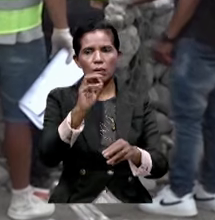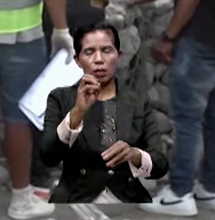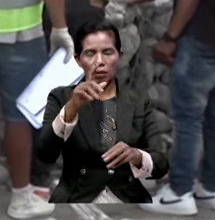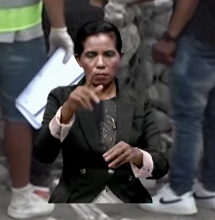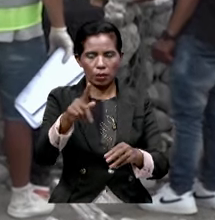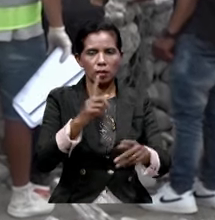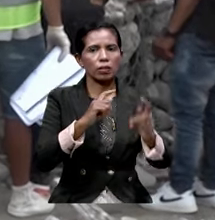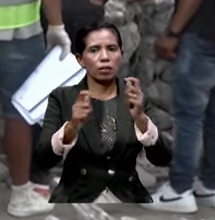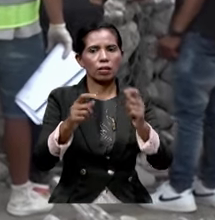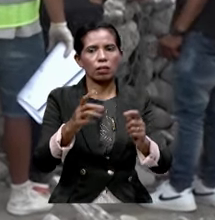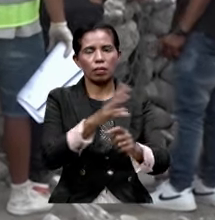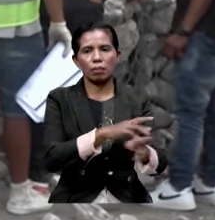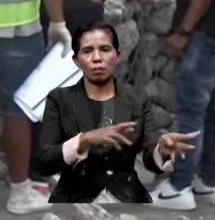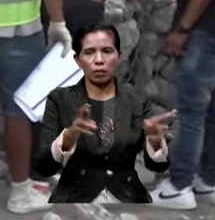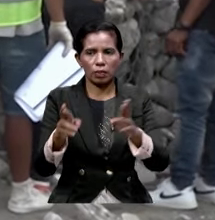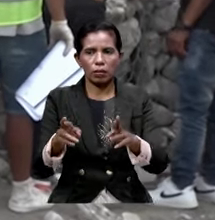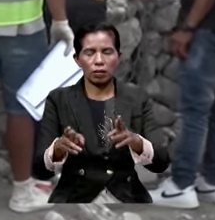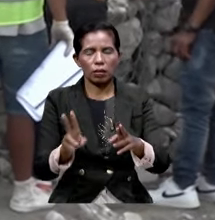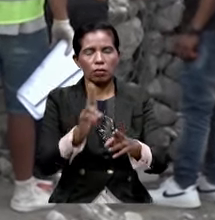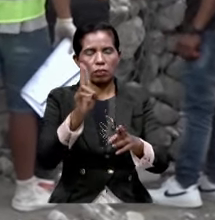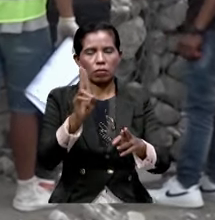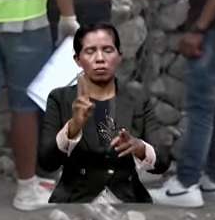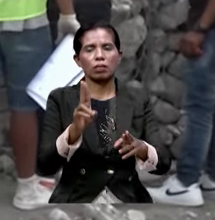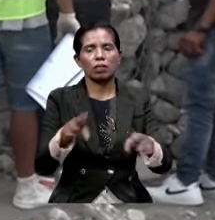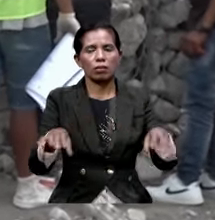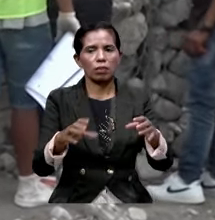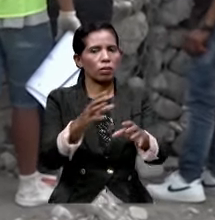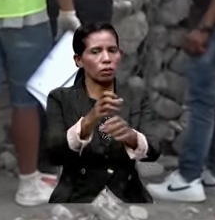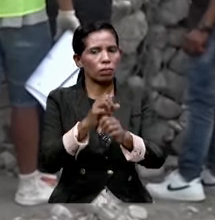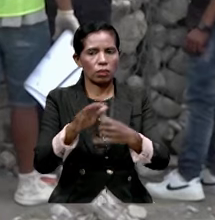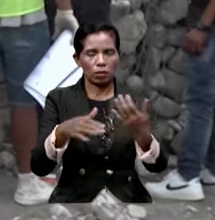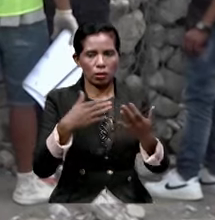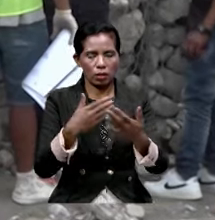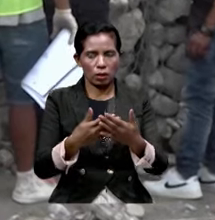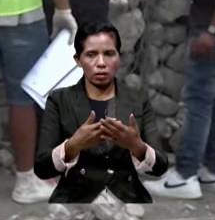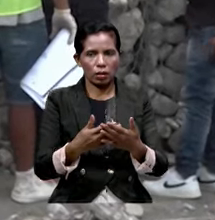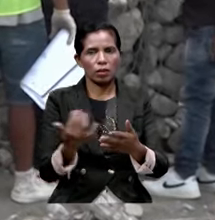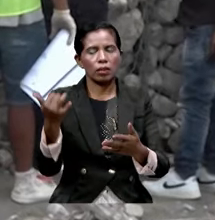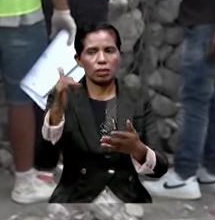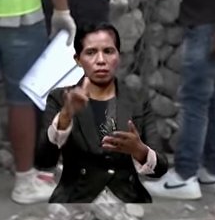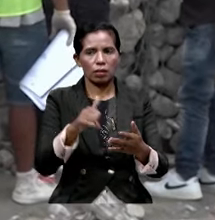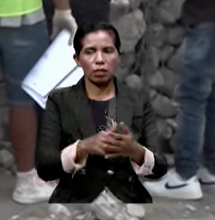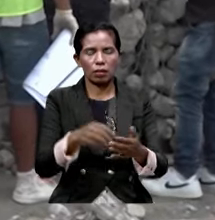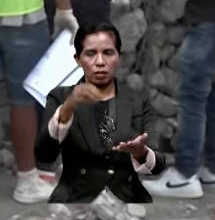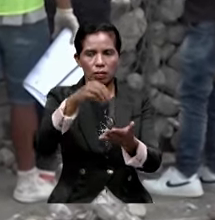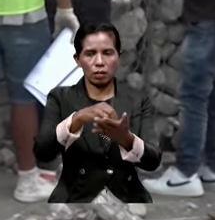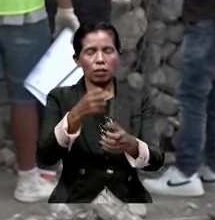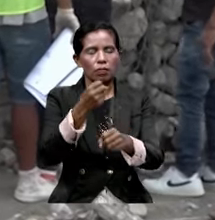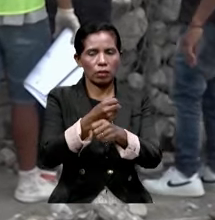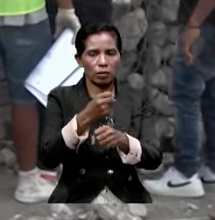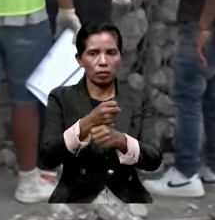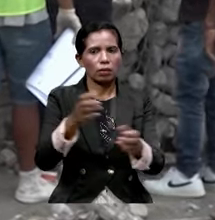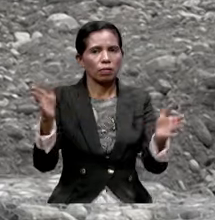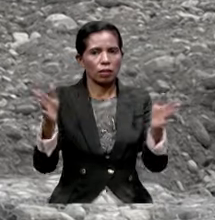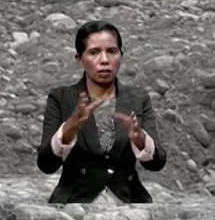transporte, e pronto, executa a ordem, sobre o outro, pronto, o CRNB, mas está o fato que,